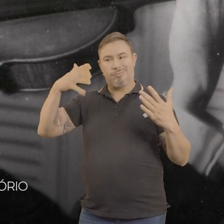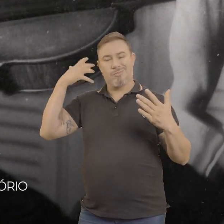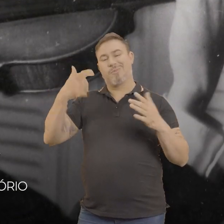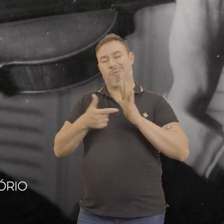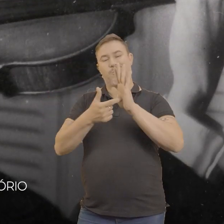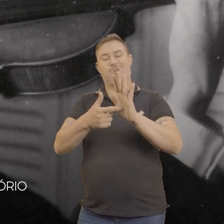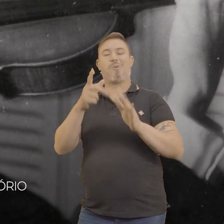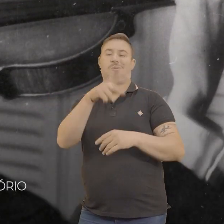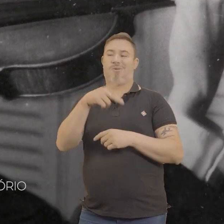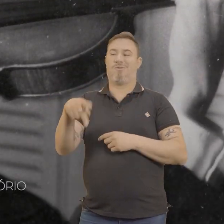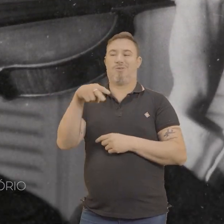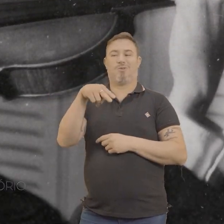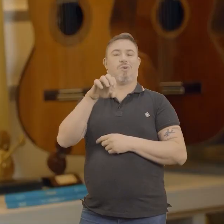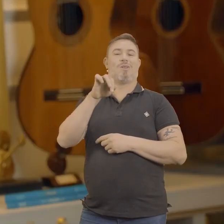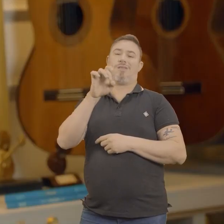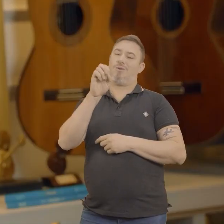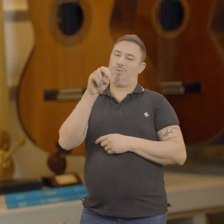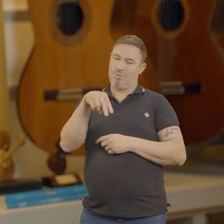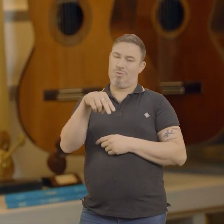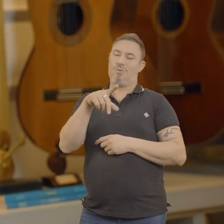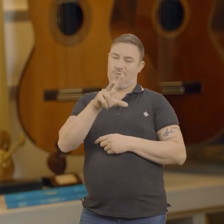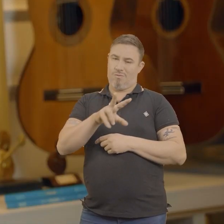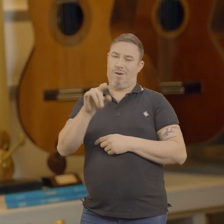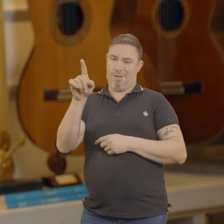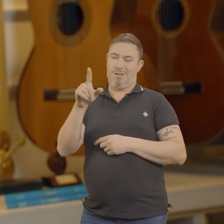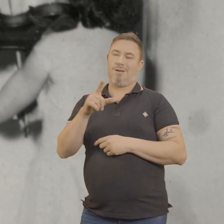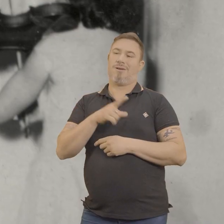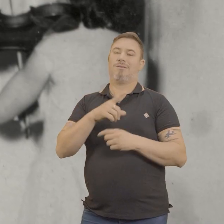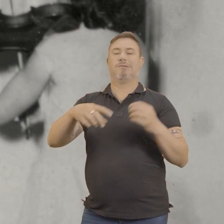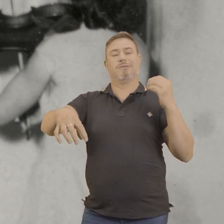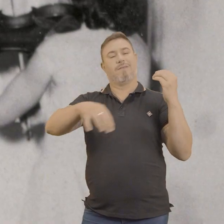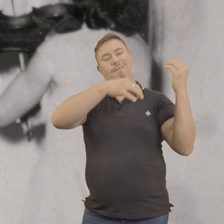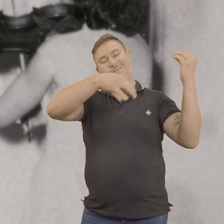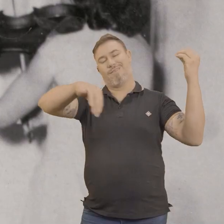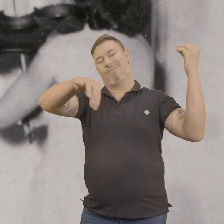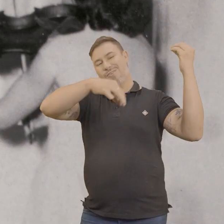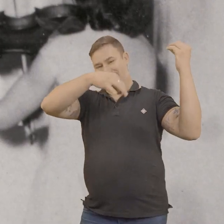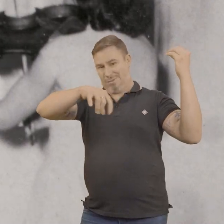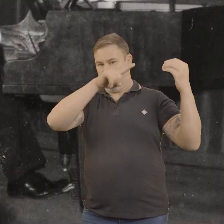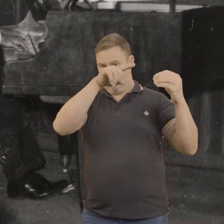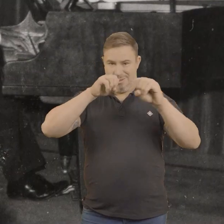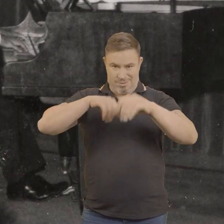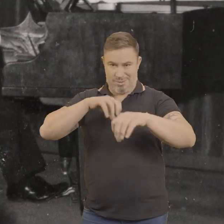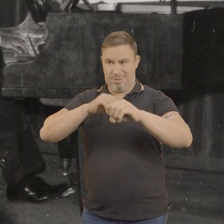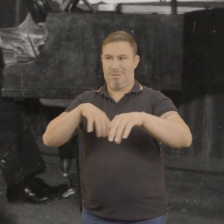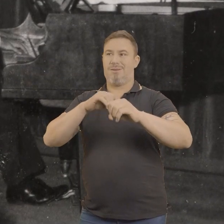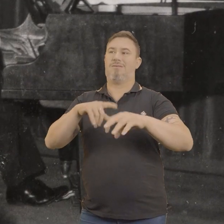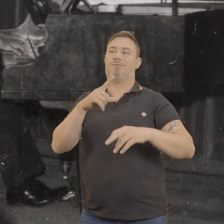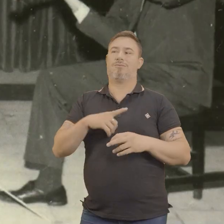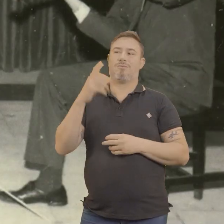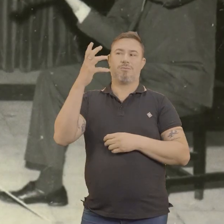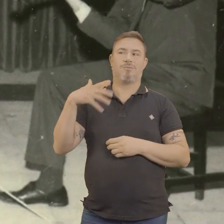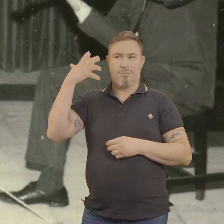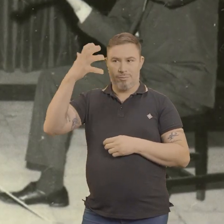Ed, né? E o professor Rovanês, né? que davam aula de violino lá no conservatório. Tocávamos peças